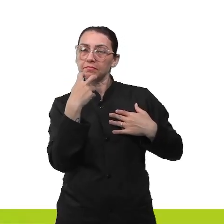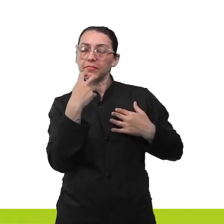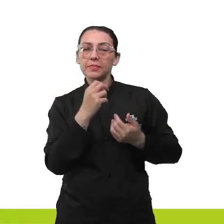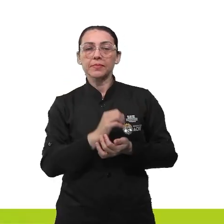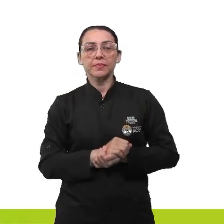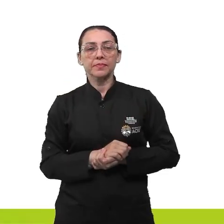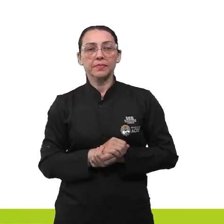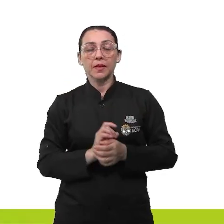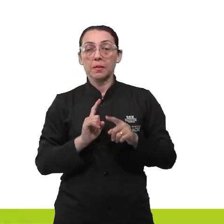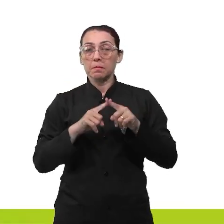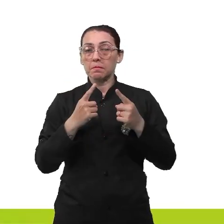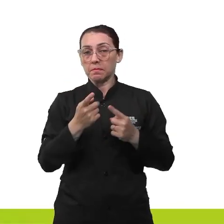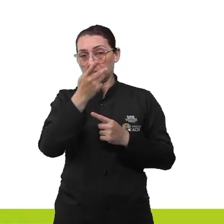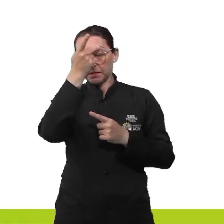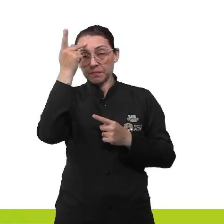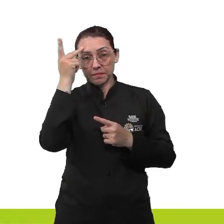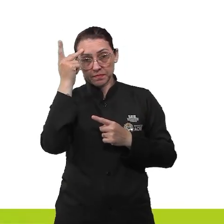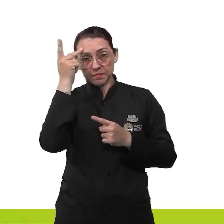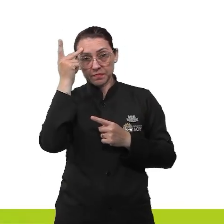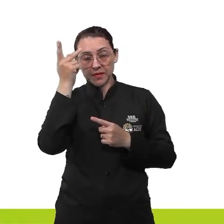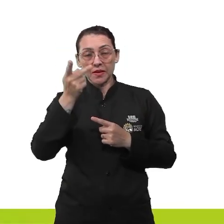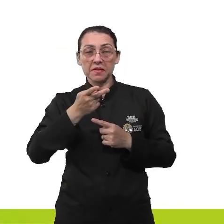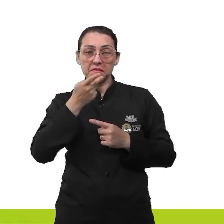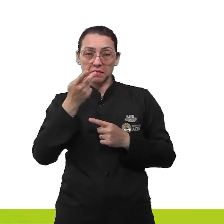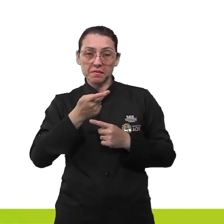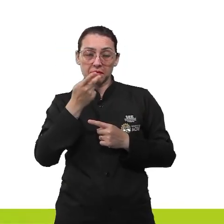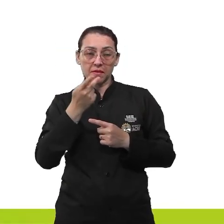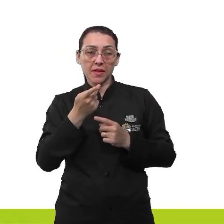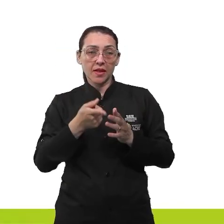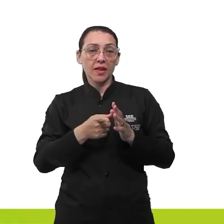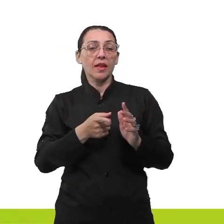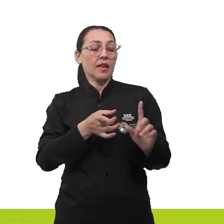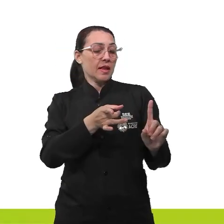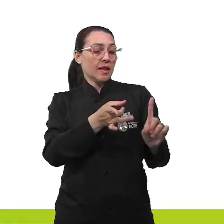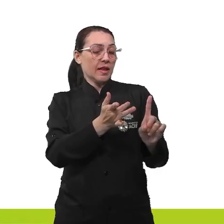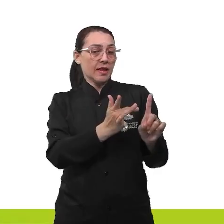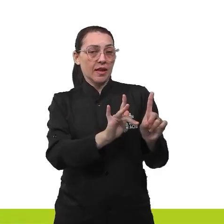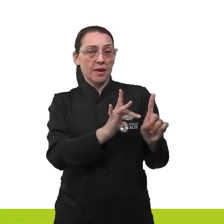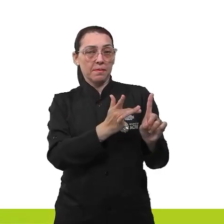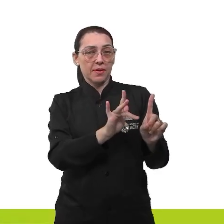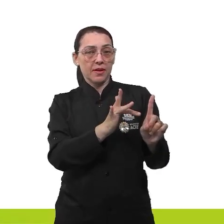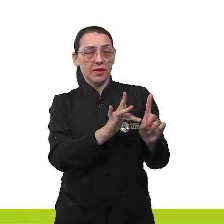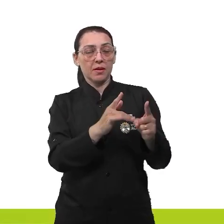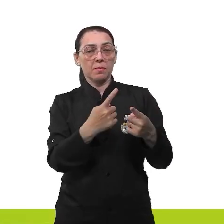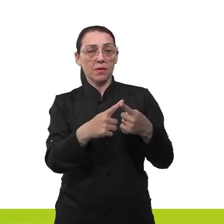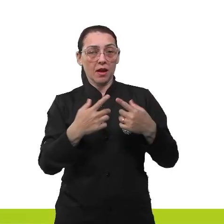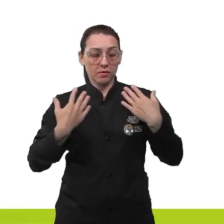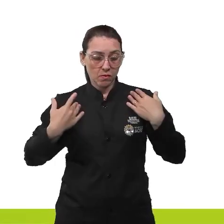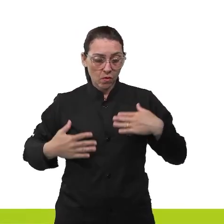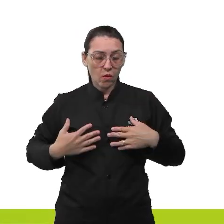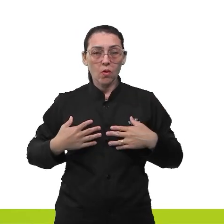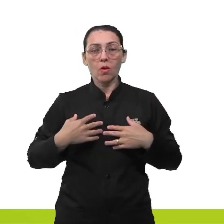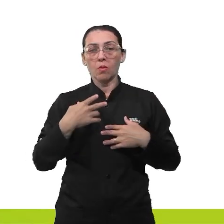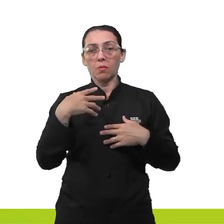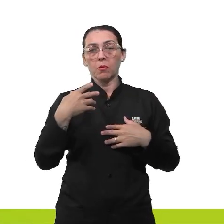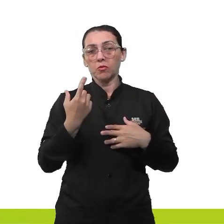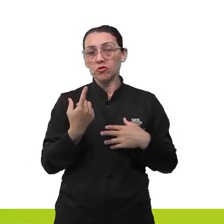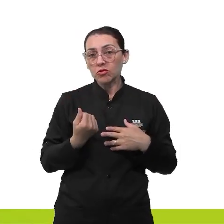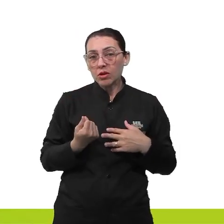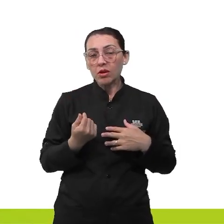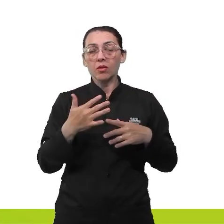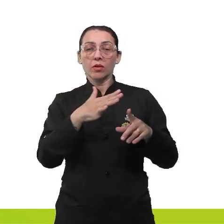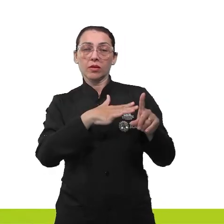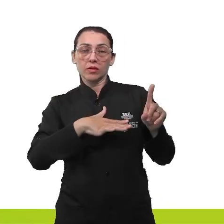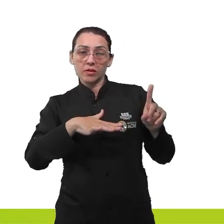né? Mas as pessoas costumam fazer esse juízo, né, capacitista, por questões físicas, mesmo condições sociais, como é citado